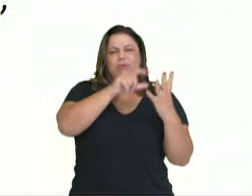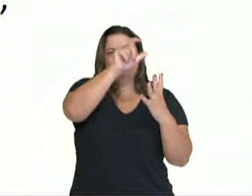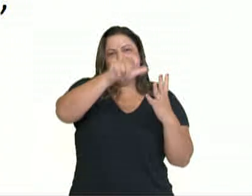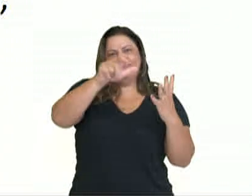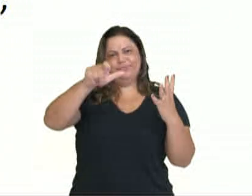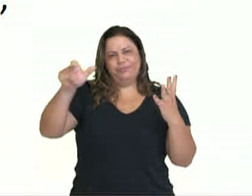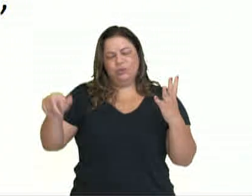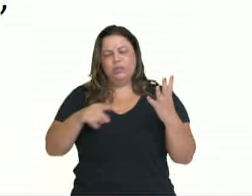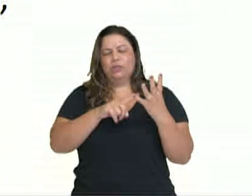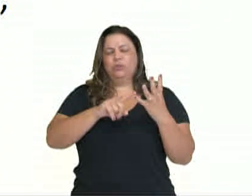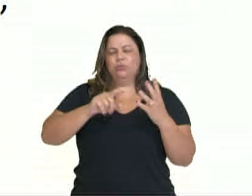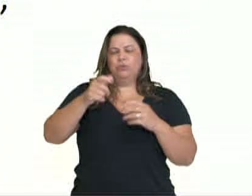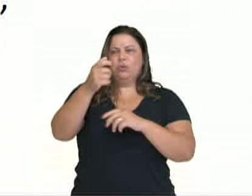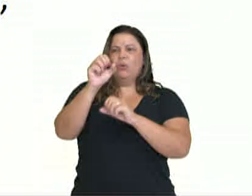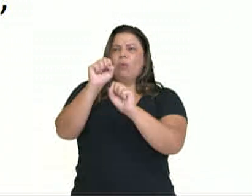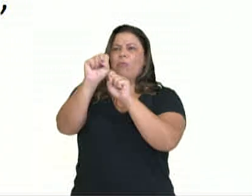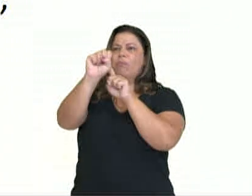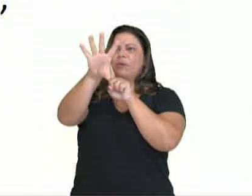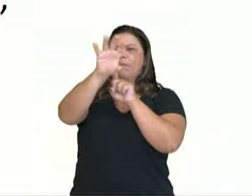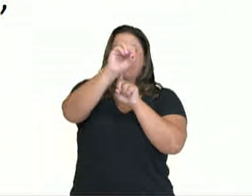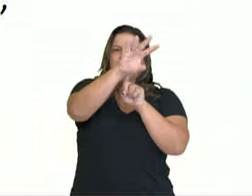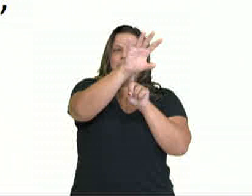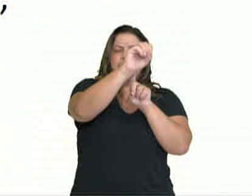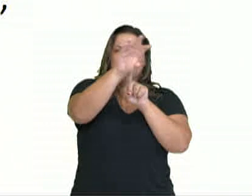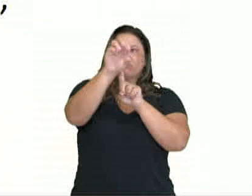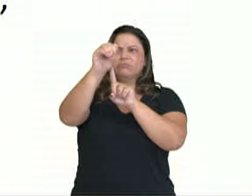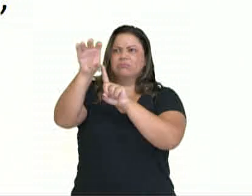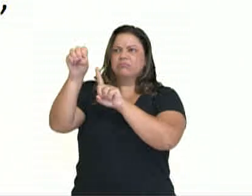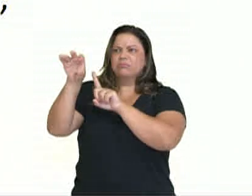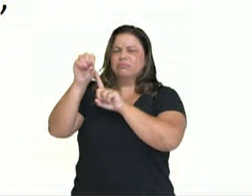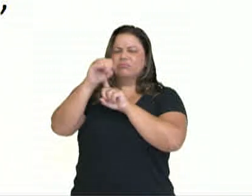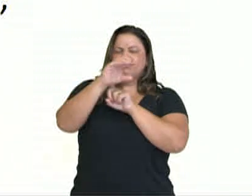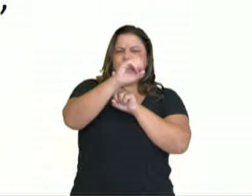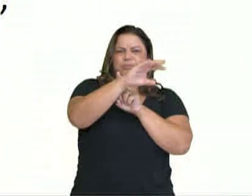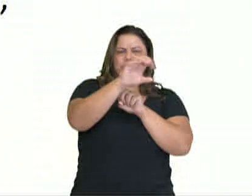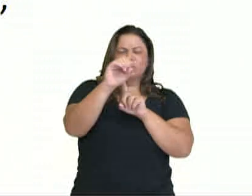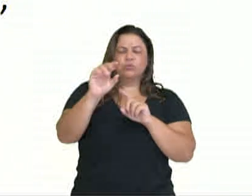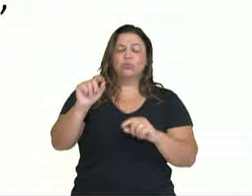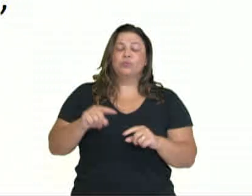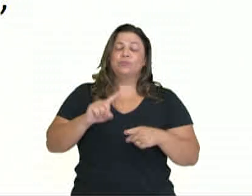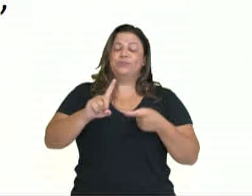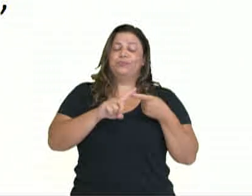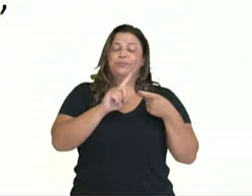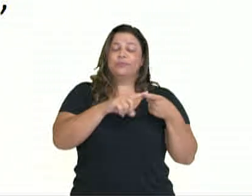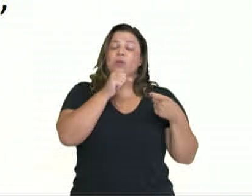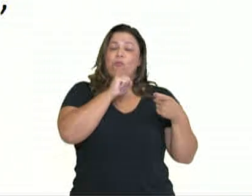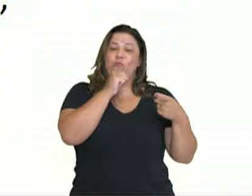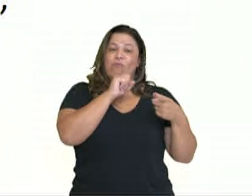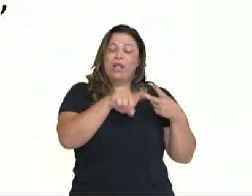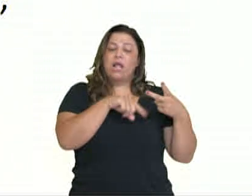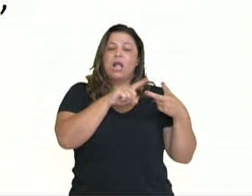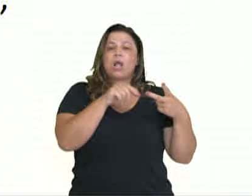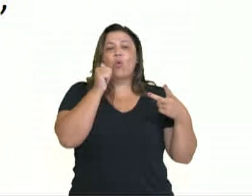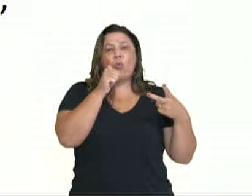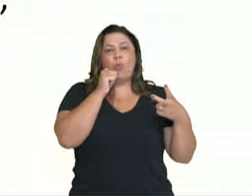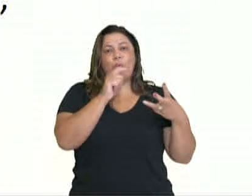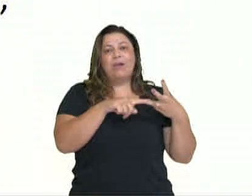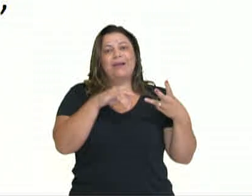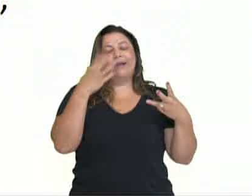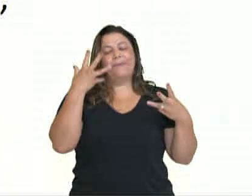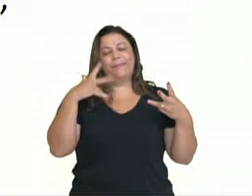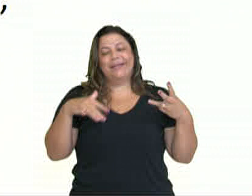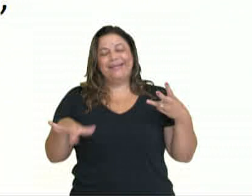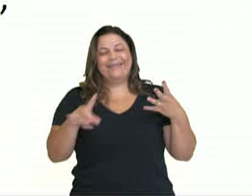Uma lanterna nos iluminava com sua luz vacilante. Um velho, uma mulher, com uma criança e